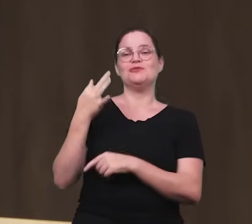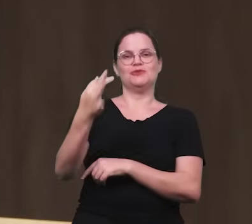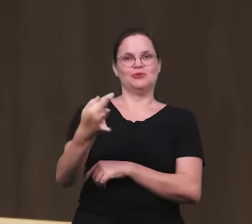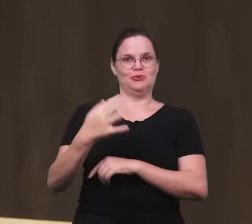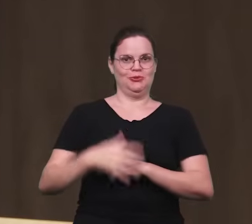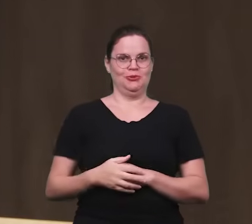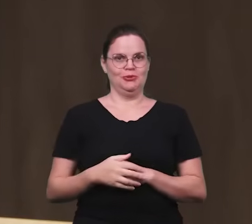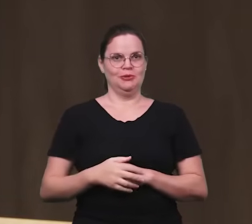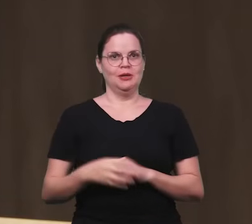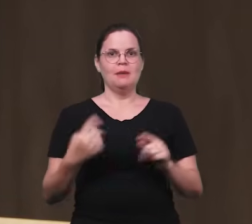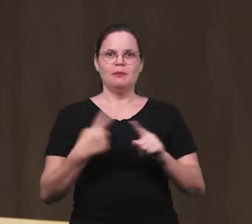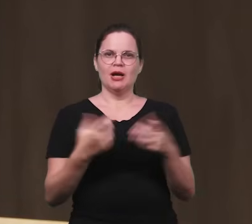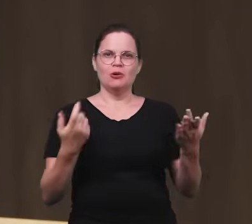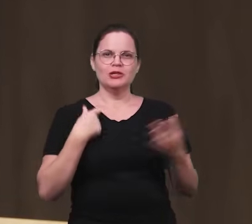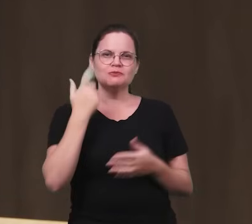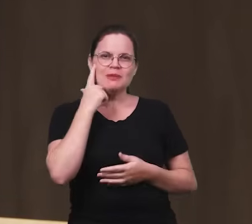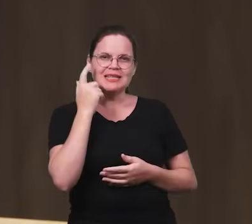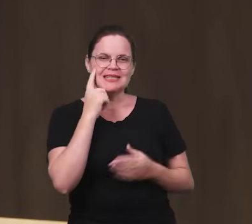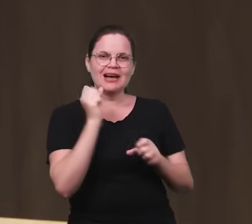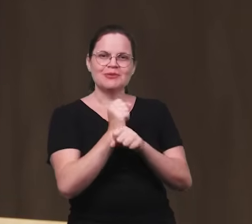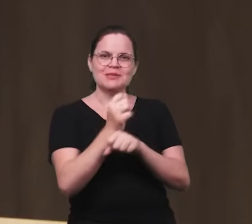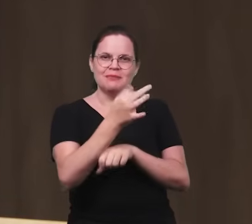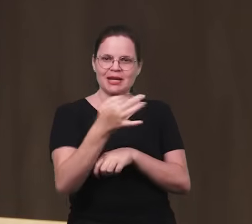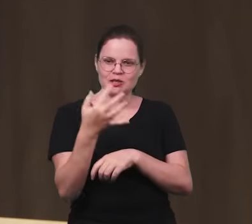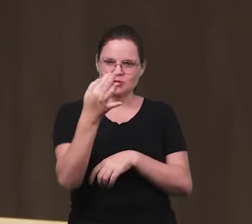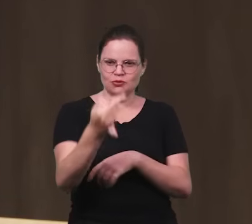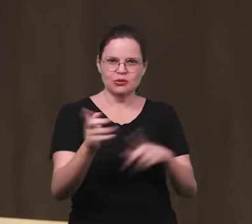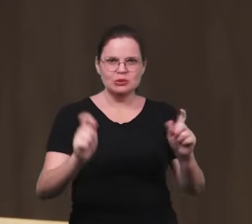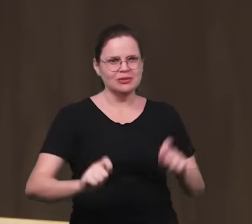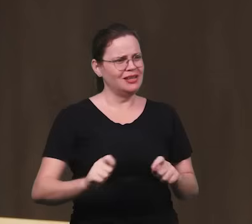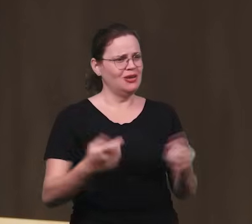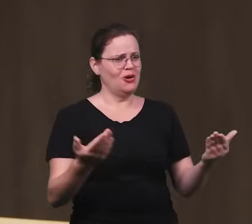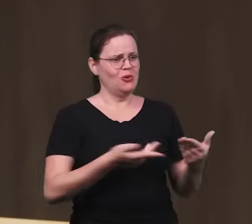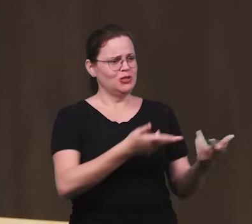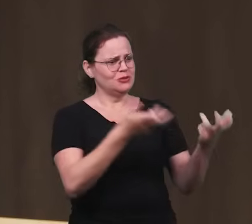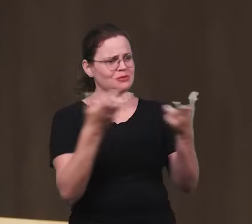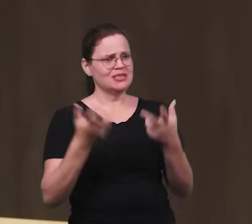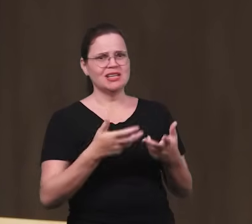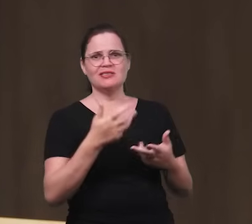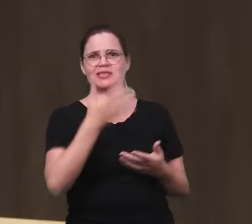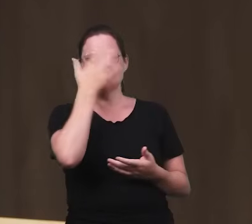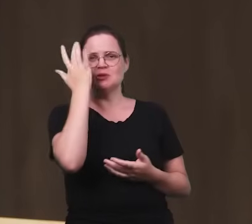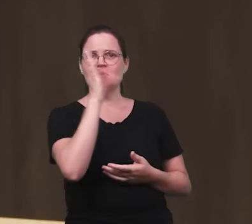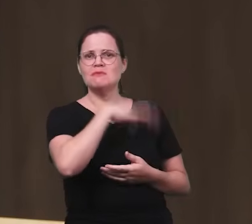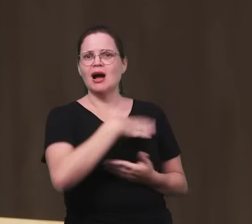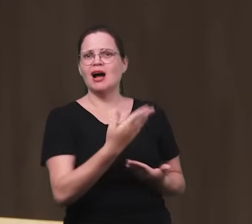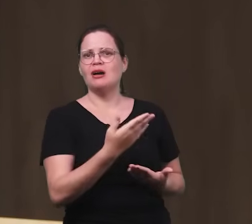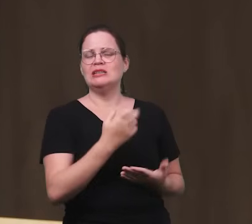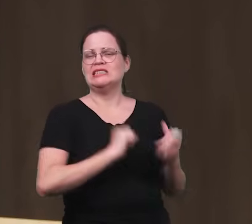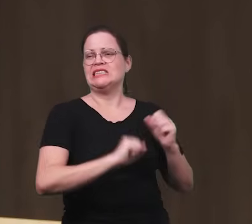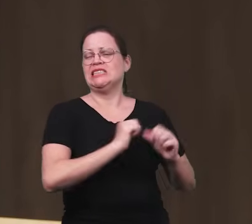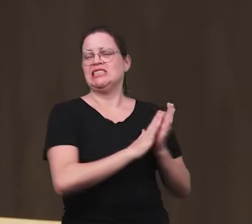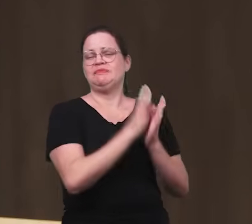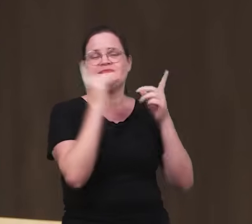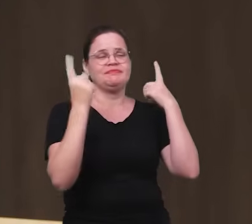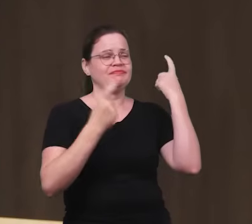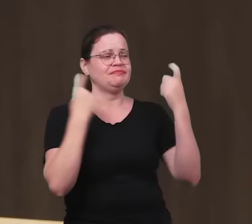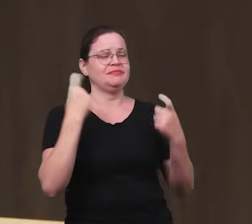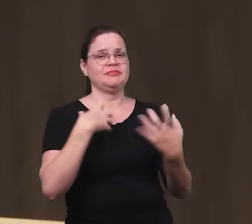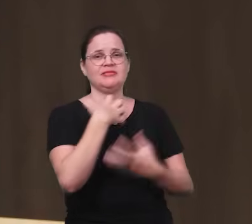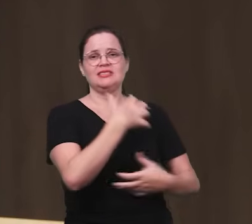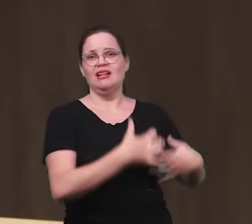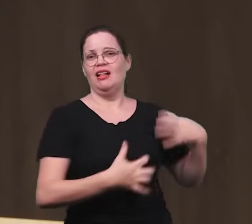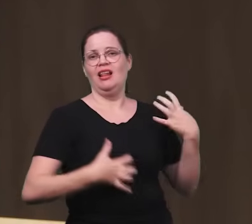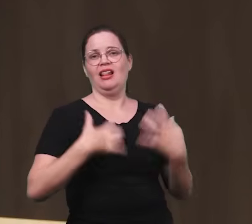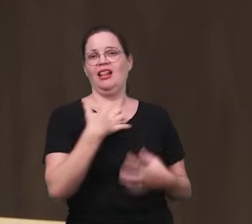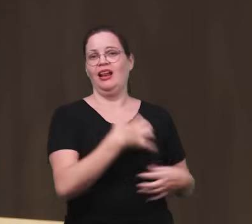anda os dias são maus, né? Os dias que as pessoas estão tão ansiosas, tão preocupadas, vivendo dias tão